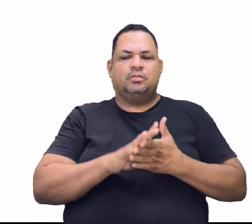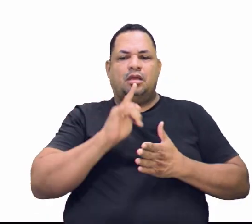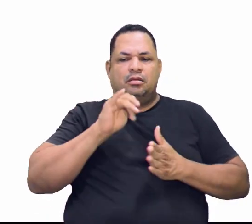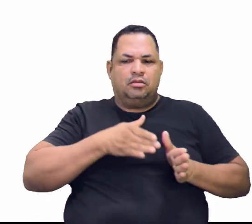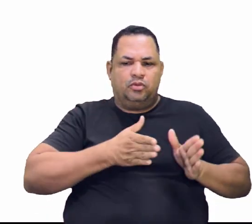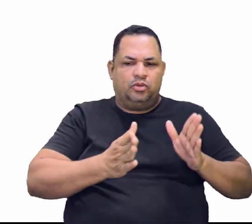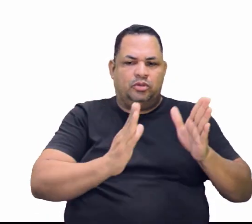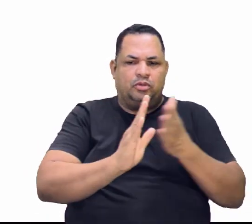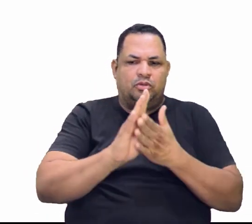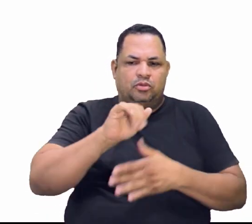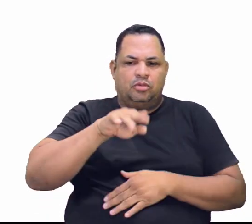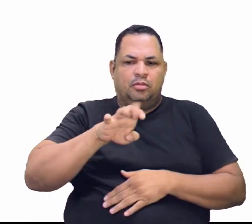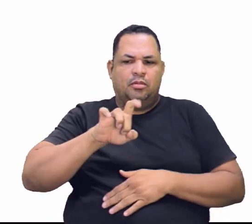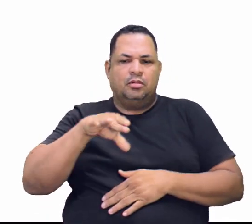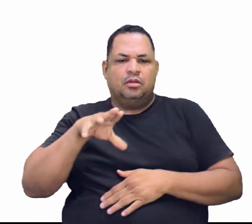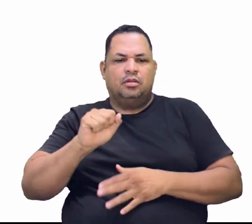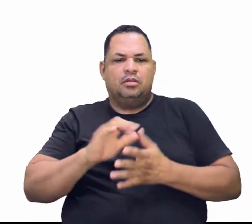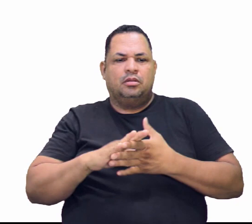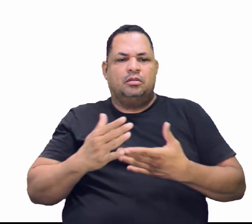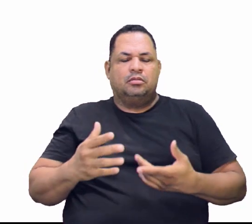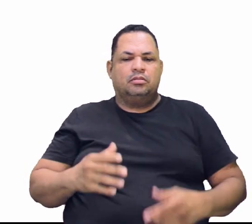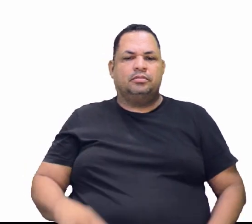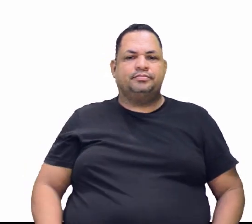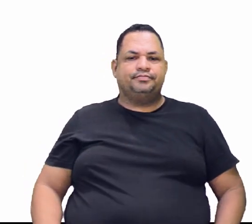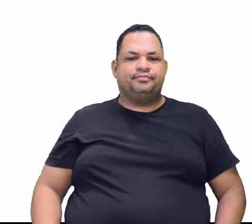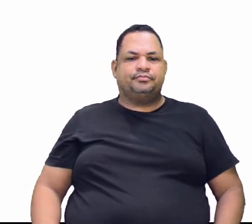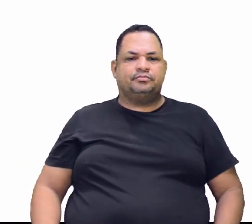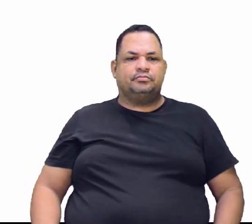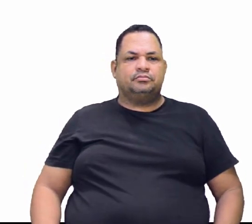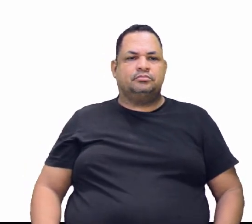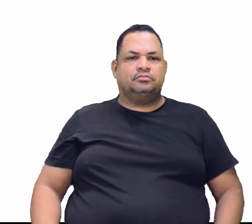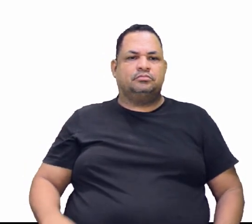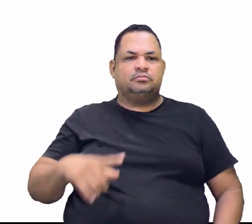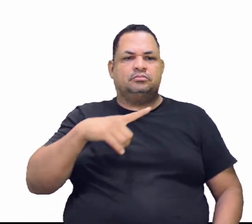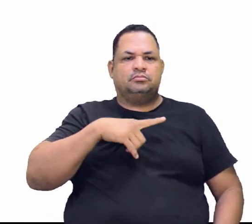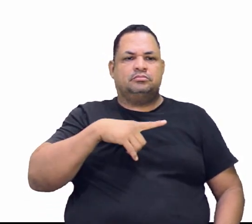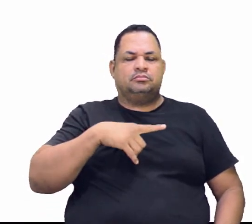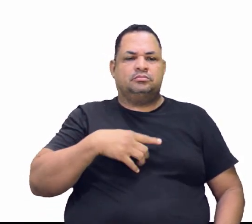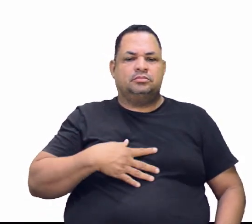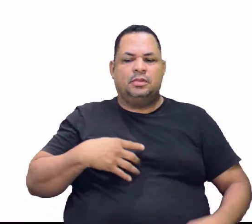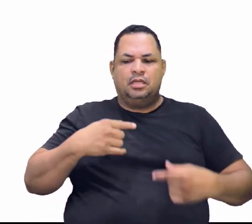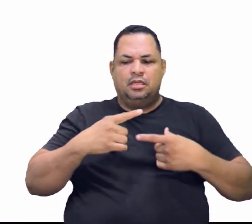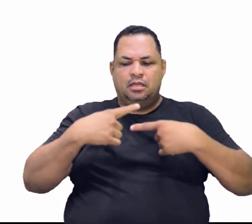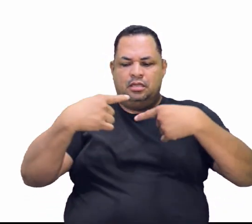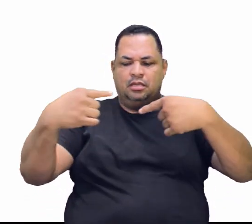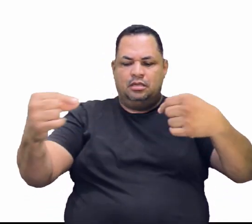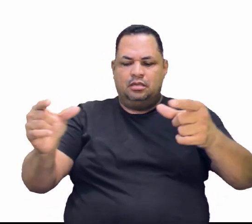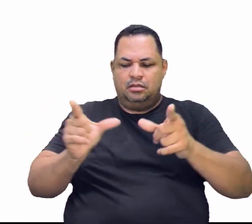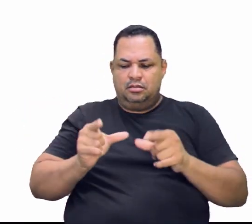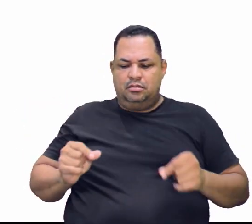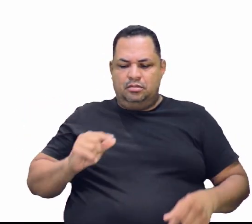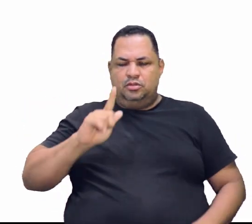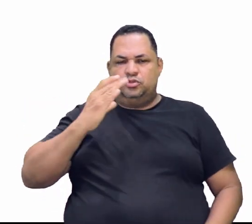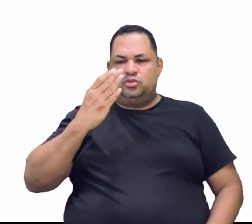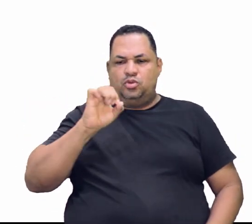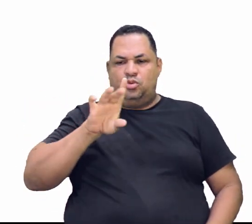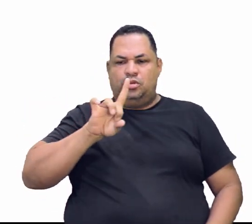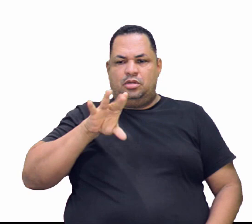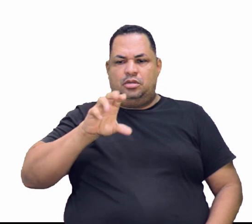que ele conhecia. Sabe por quê? Aqui eu tenho o Forte de Coimbra. Aqui eu tenho o